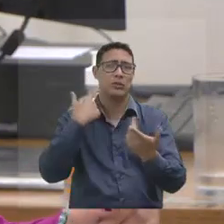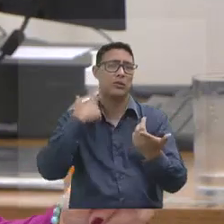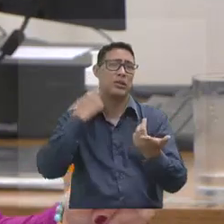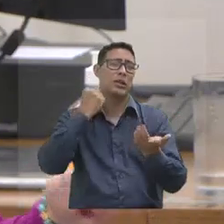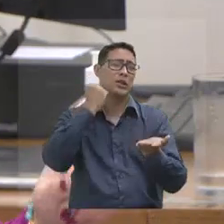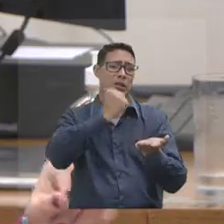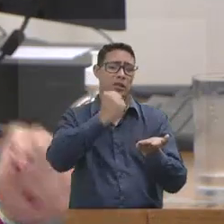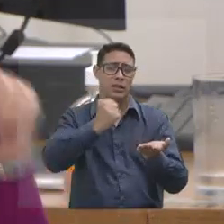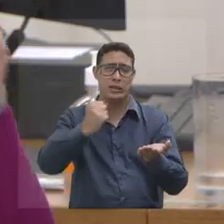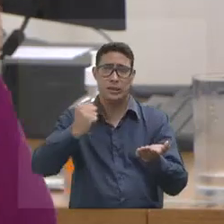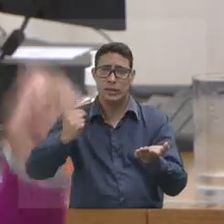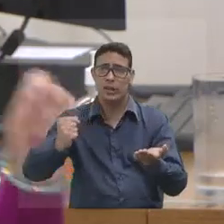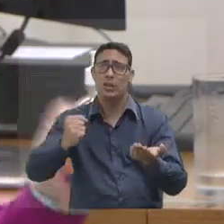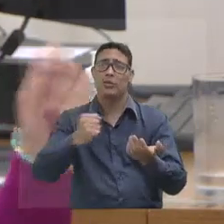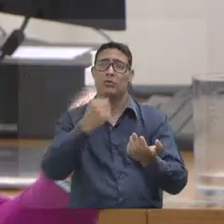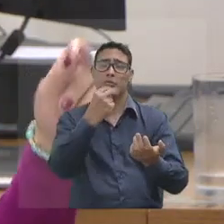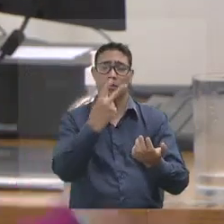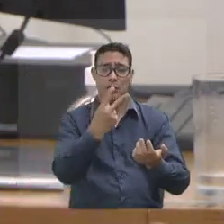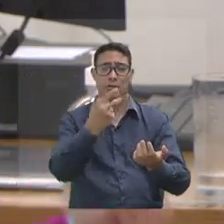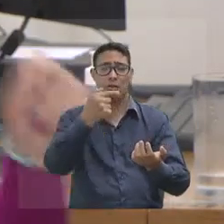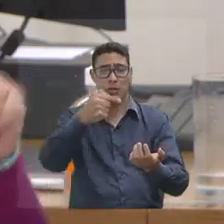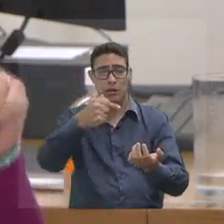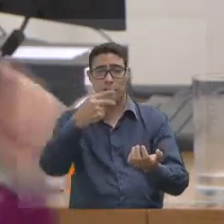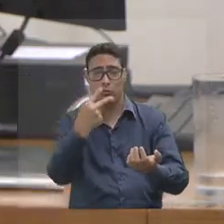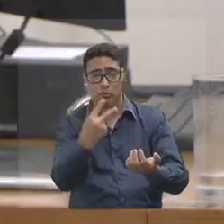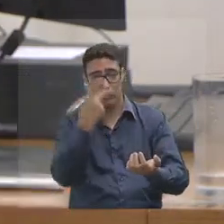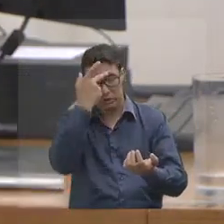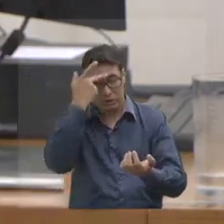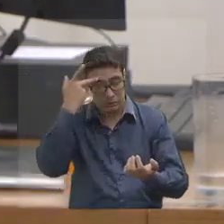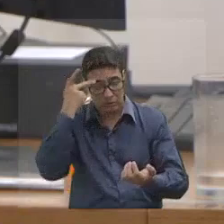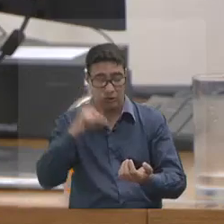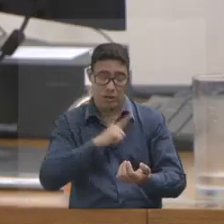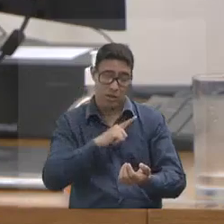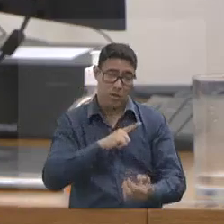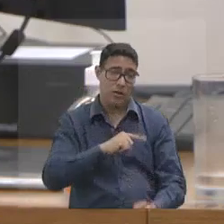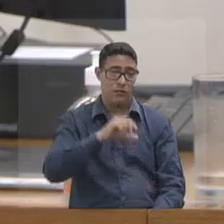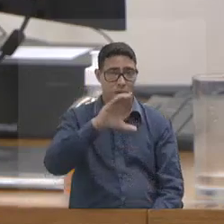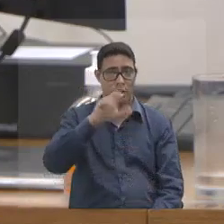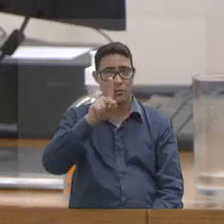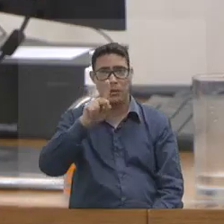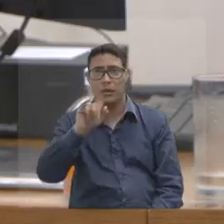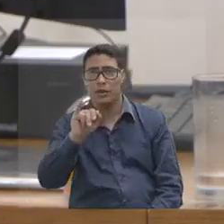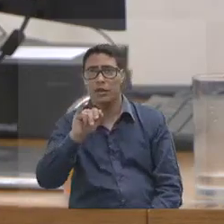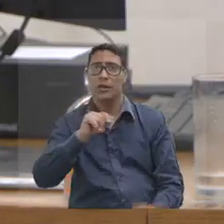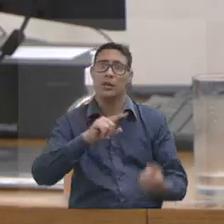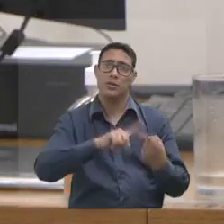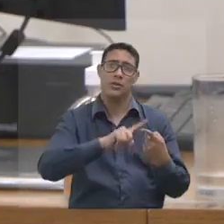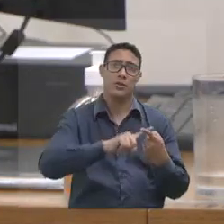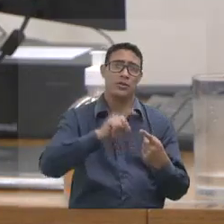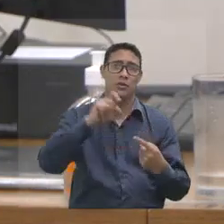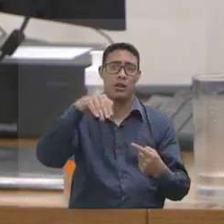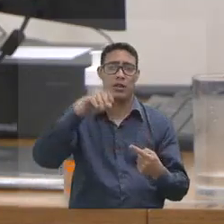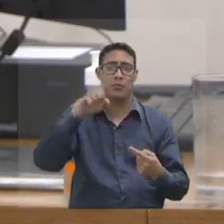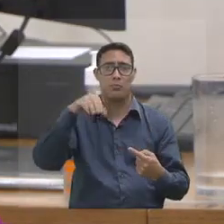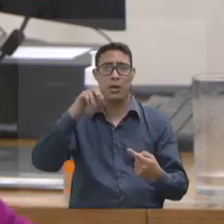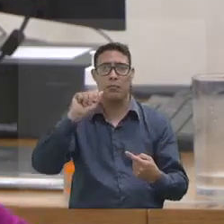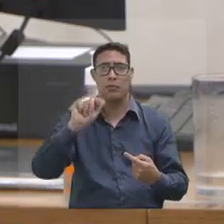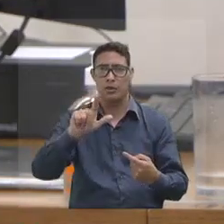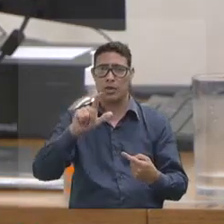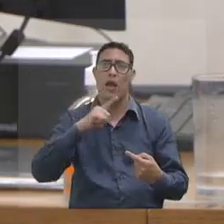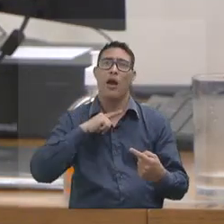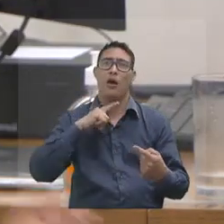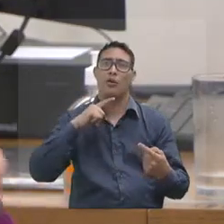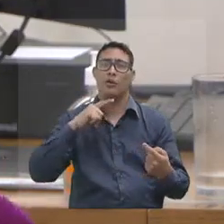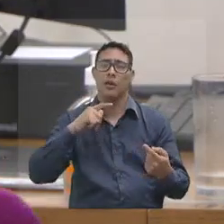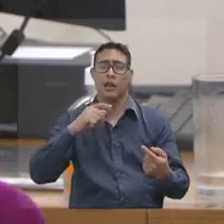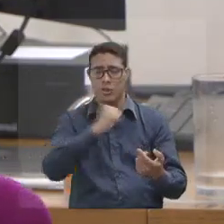272 pessoas e Assembleia foi muito atuante teve uma CPI a gente tem um memorial aqui e memória das vítimas assassinadas pela